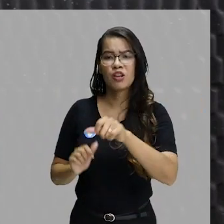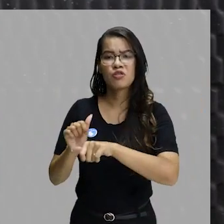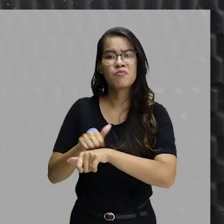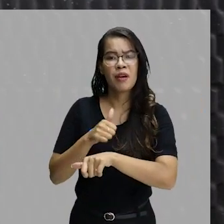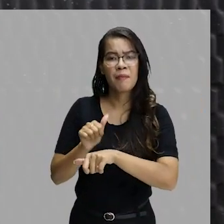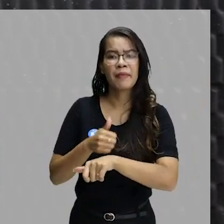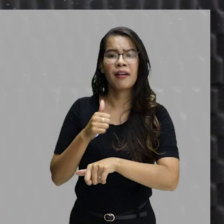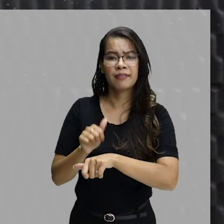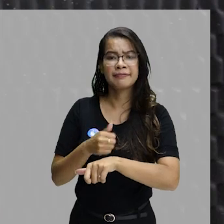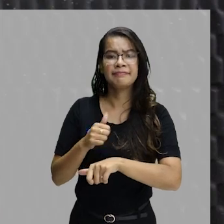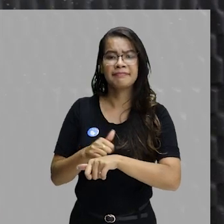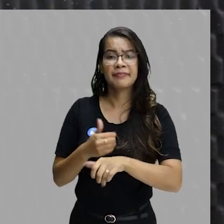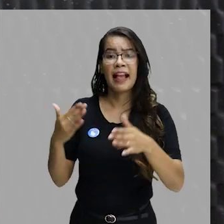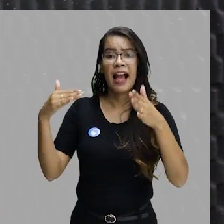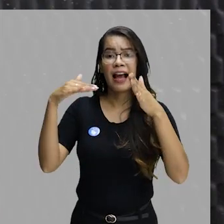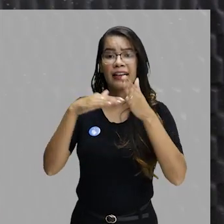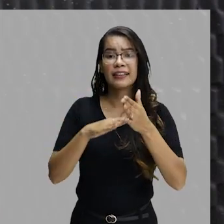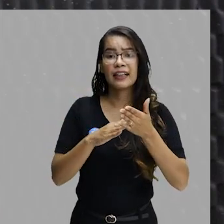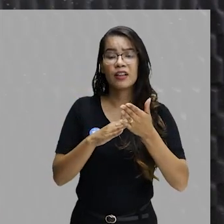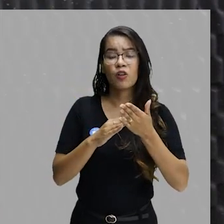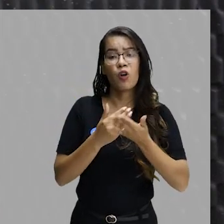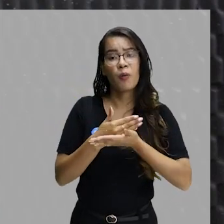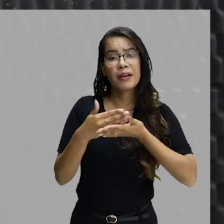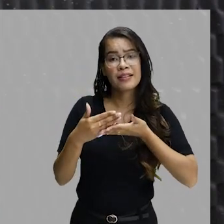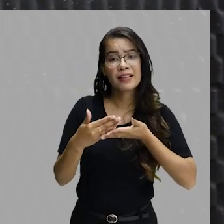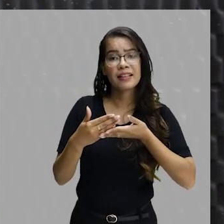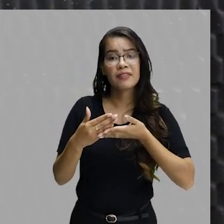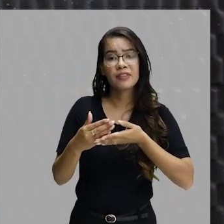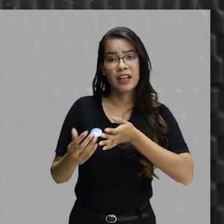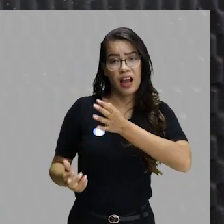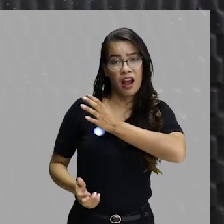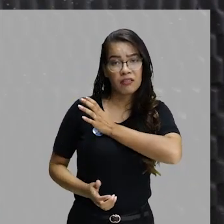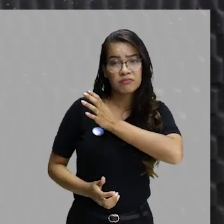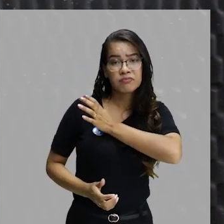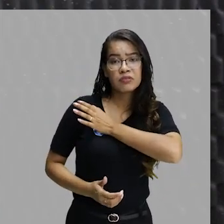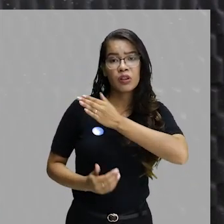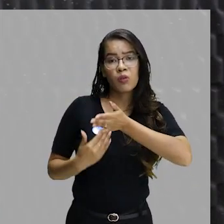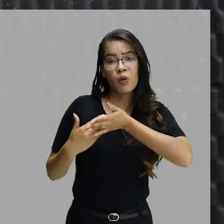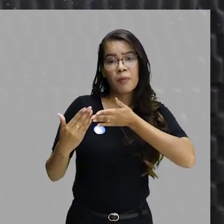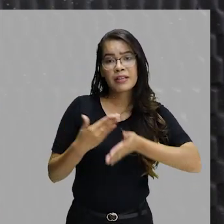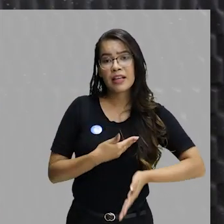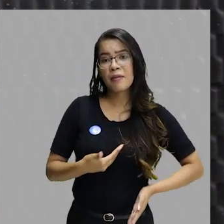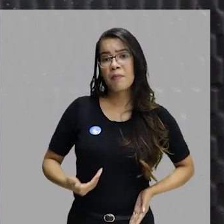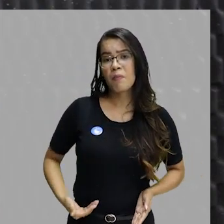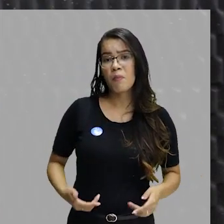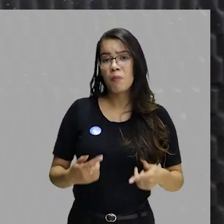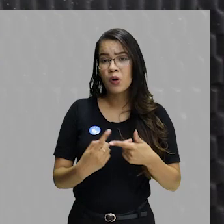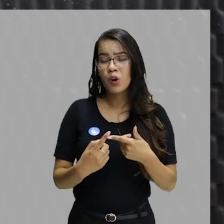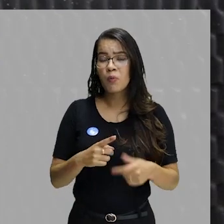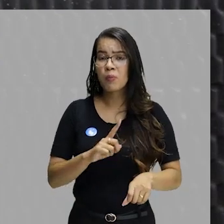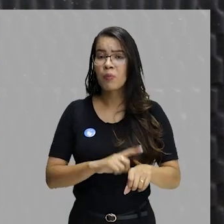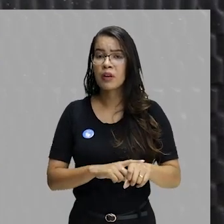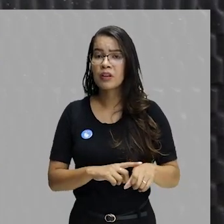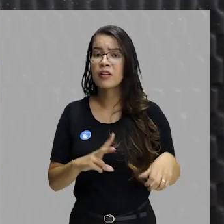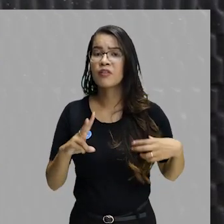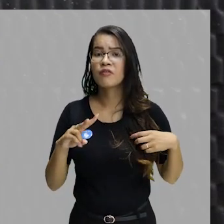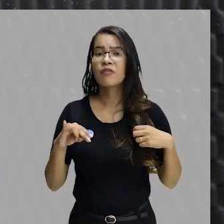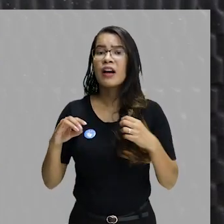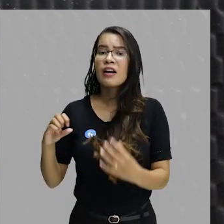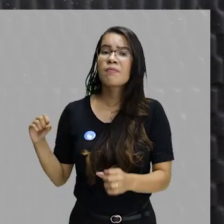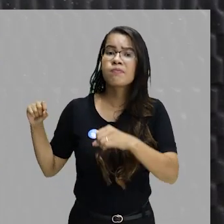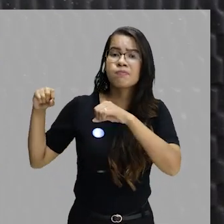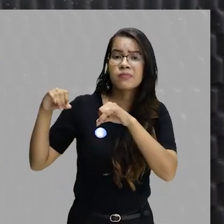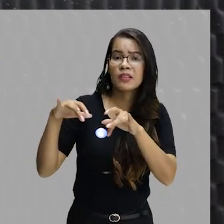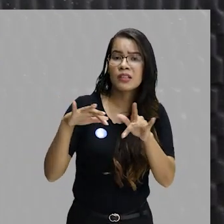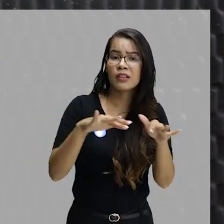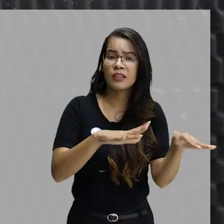plebeus, alguns deles chegaram até a enriquecer durante a República, porque a República é o momento que Roma vai expandir